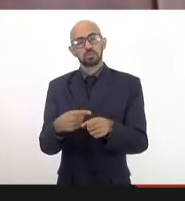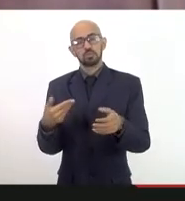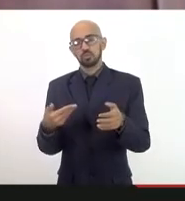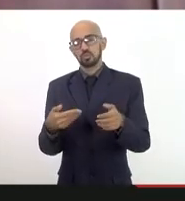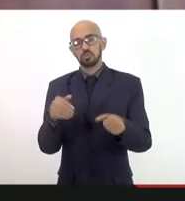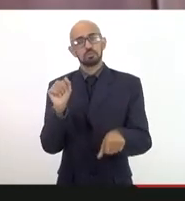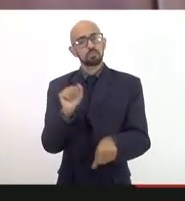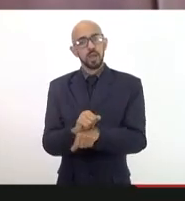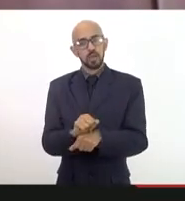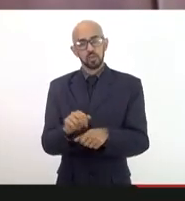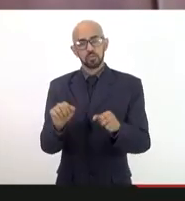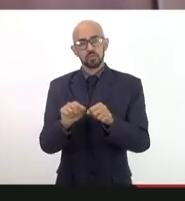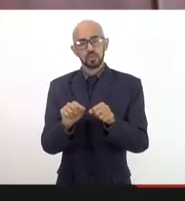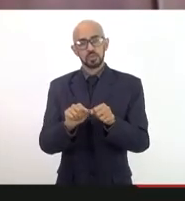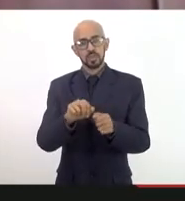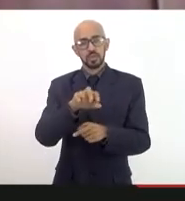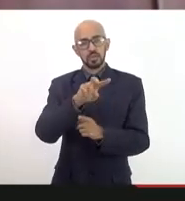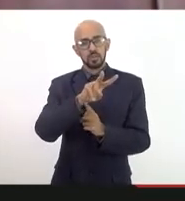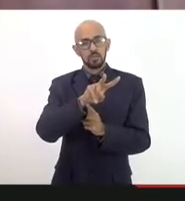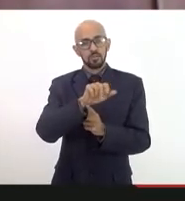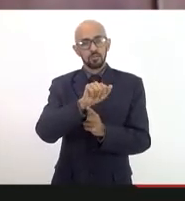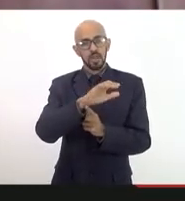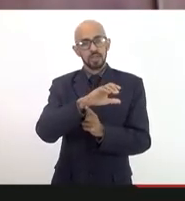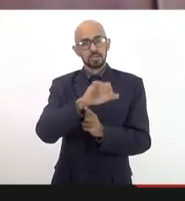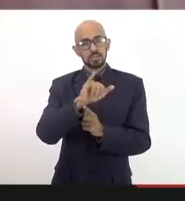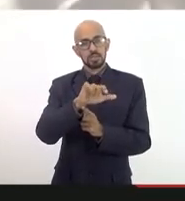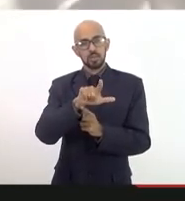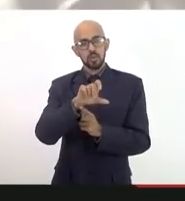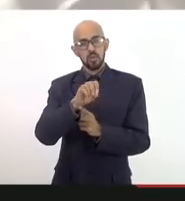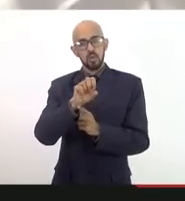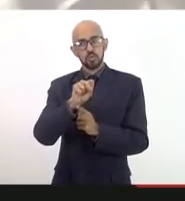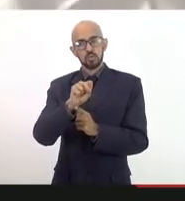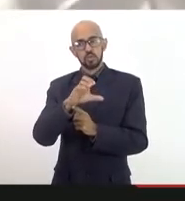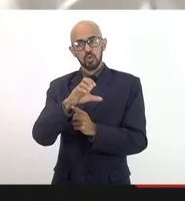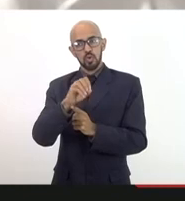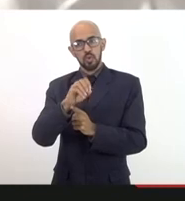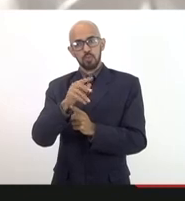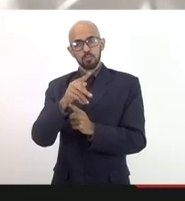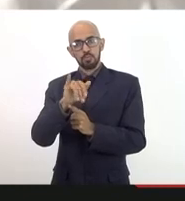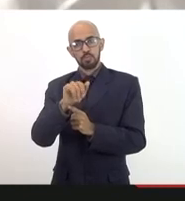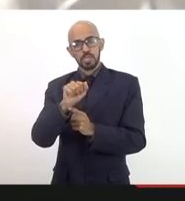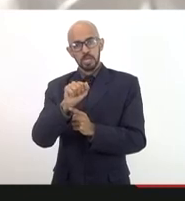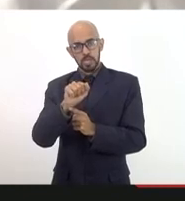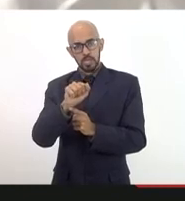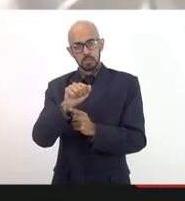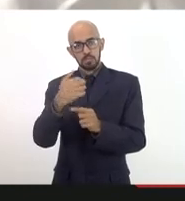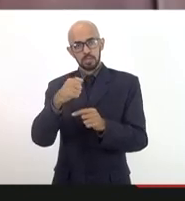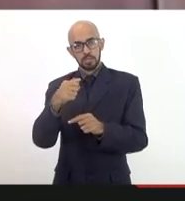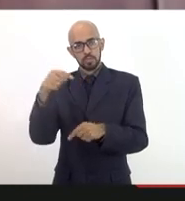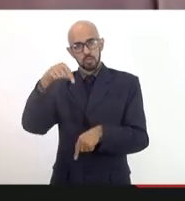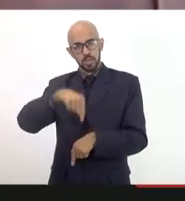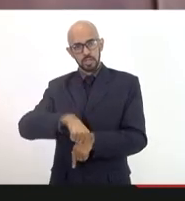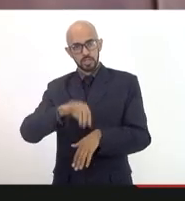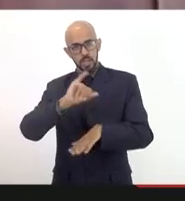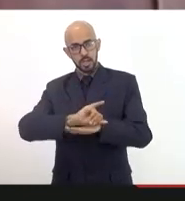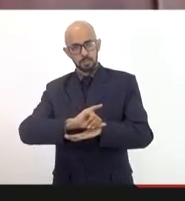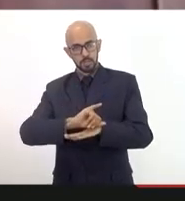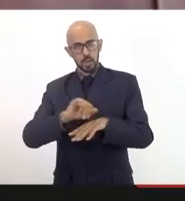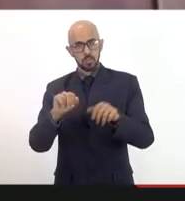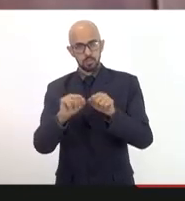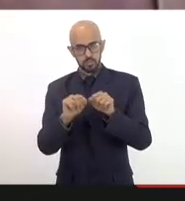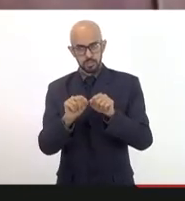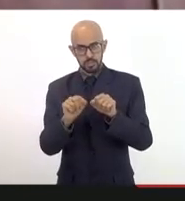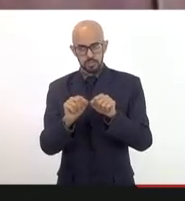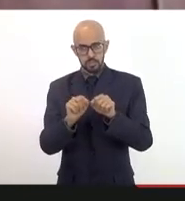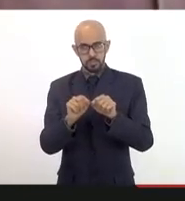a baciloscopia que faziam antes, né? Ainda estão dependendo de vir aqui no Rio para fazer. Então,